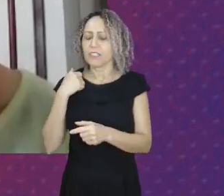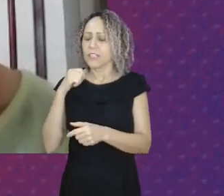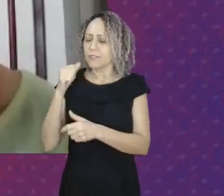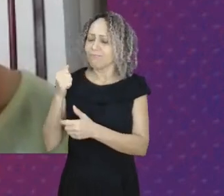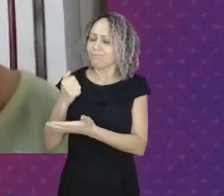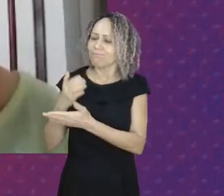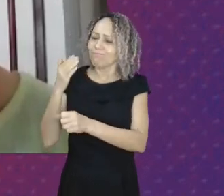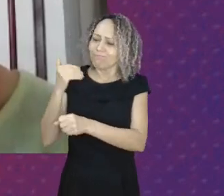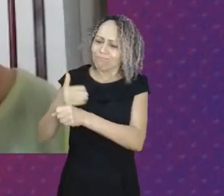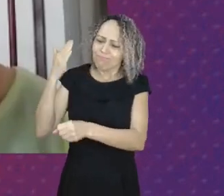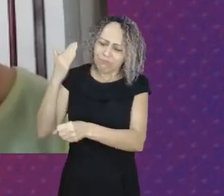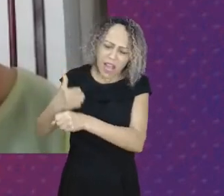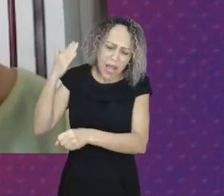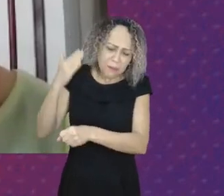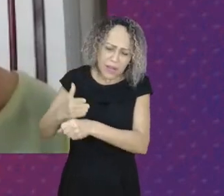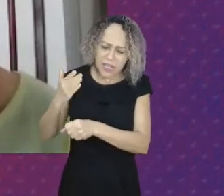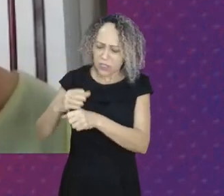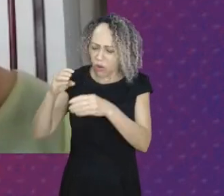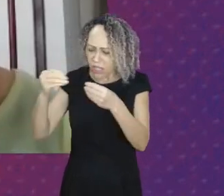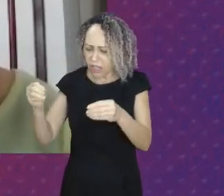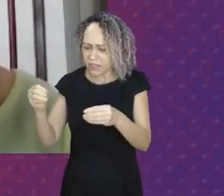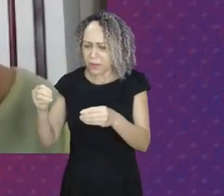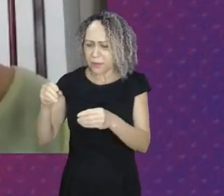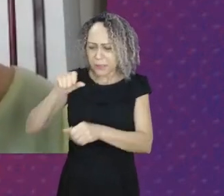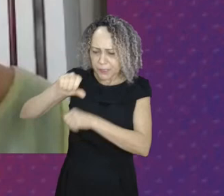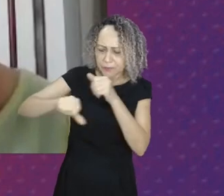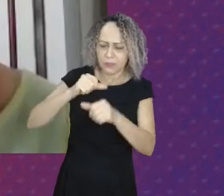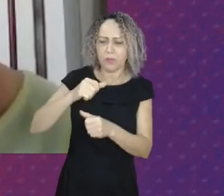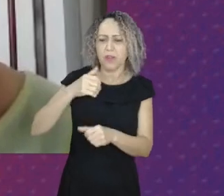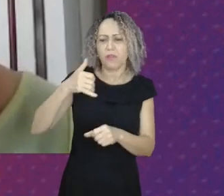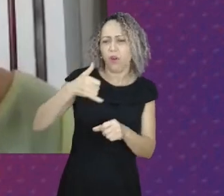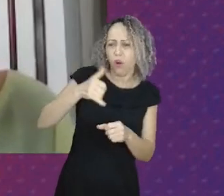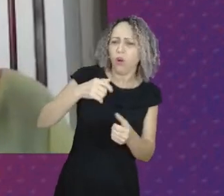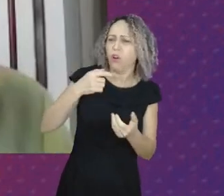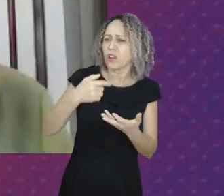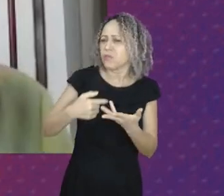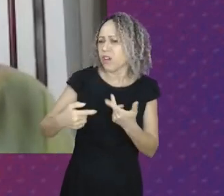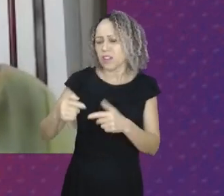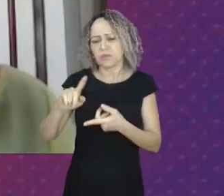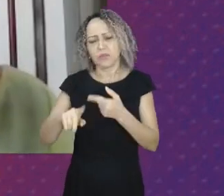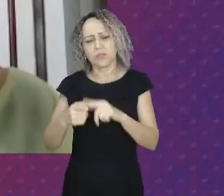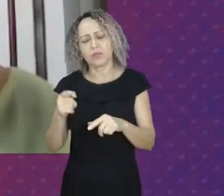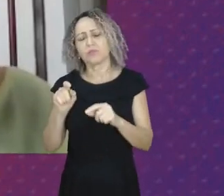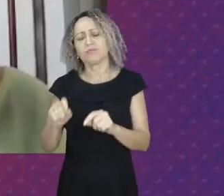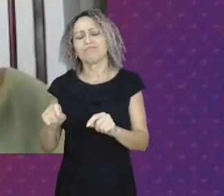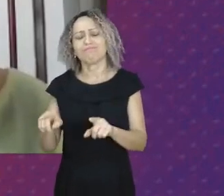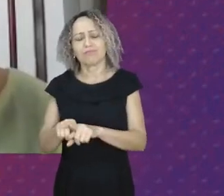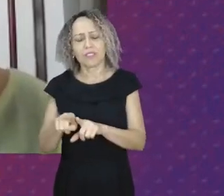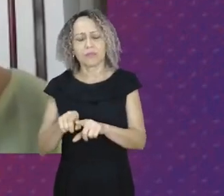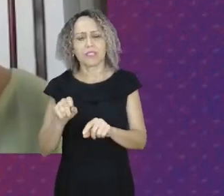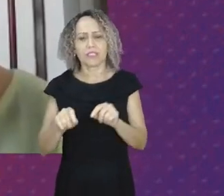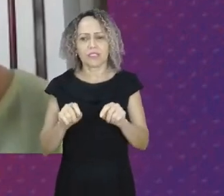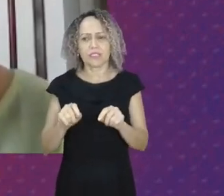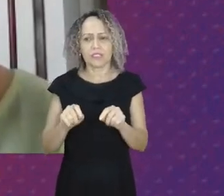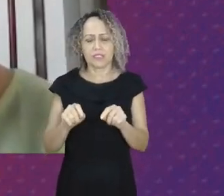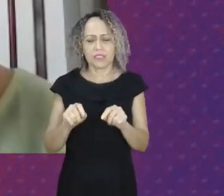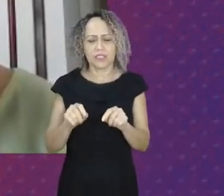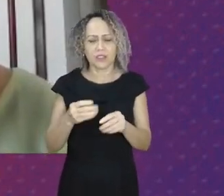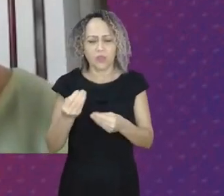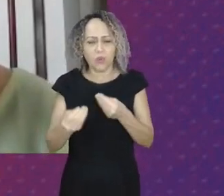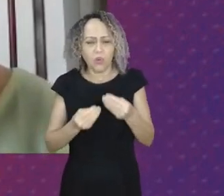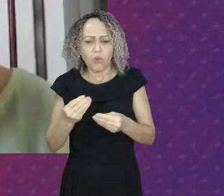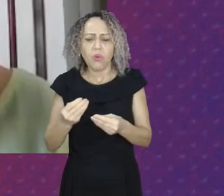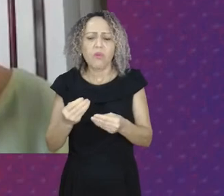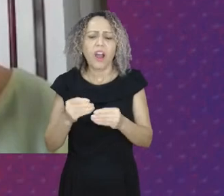substituído progressivamente pela expansão da pecuária, também expansão da soja. Mas, por isso, estou realçando a importância